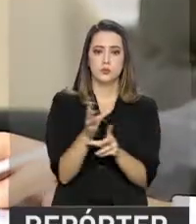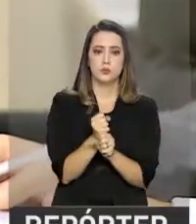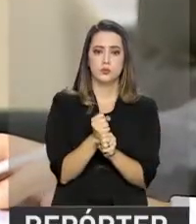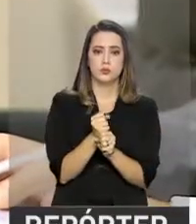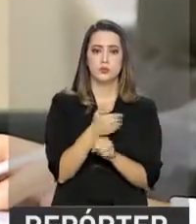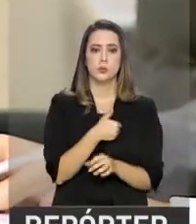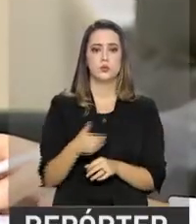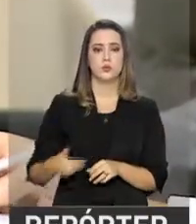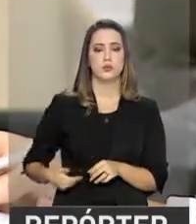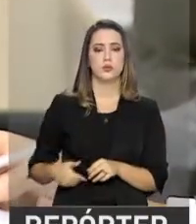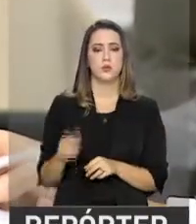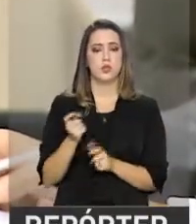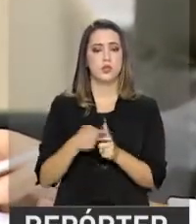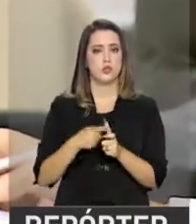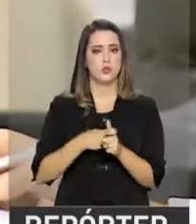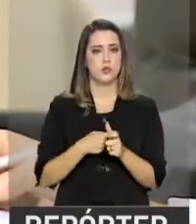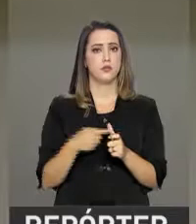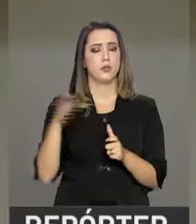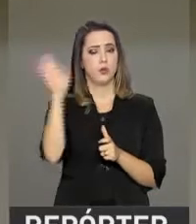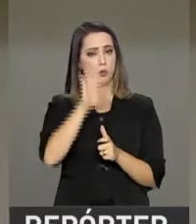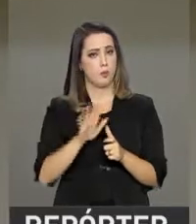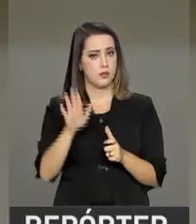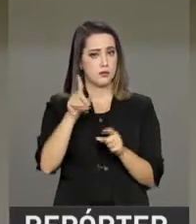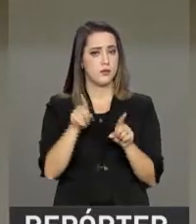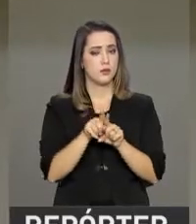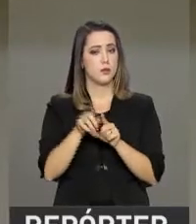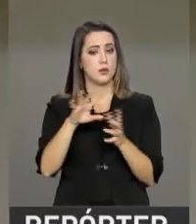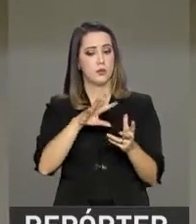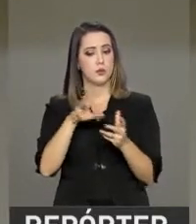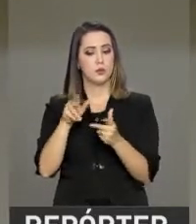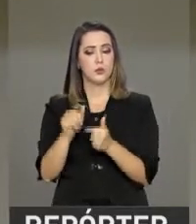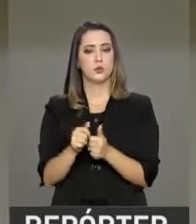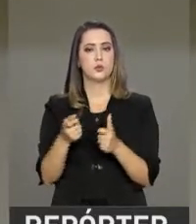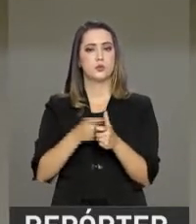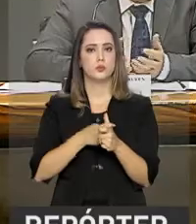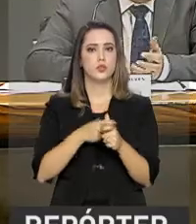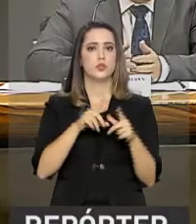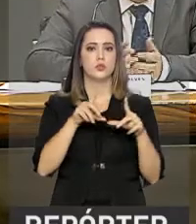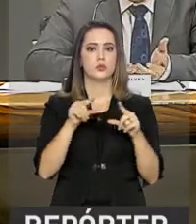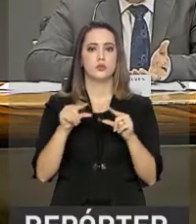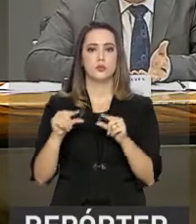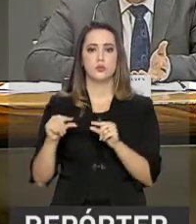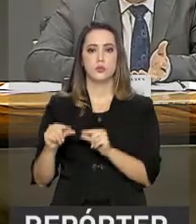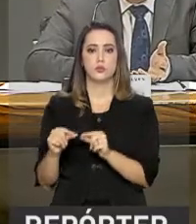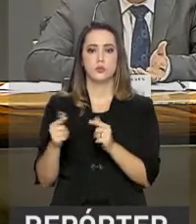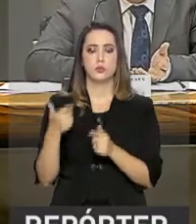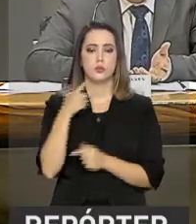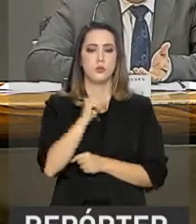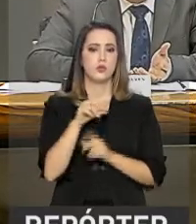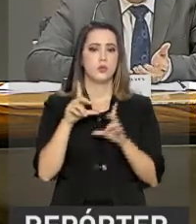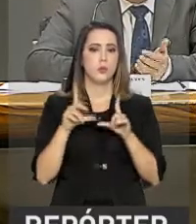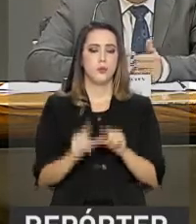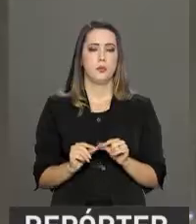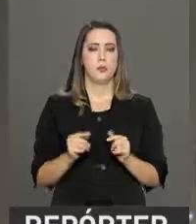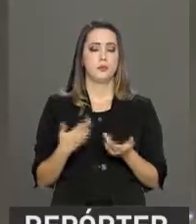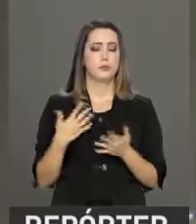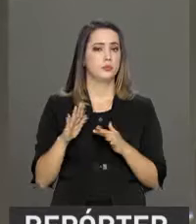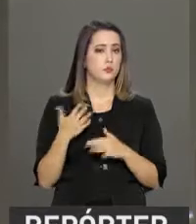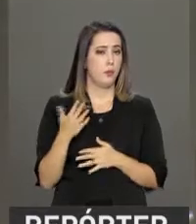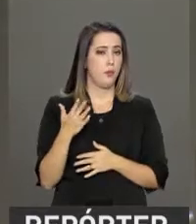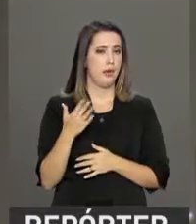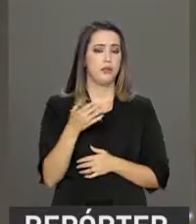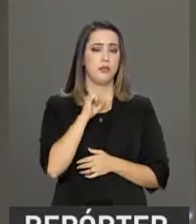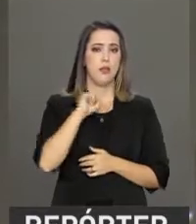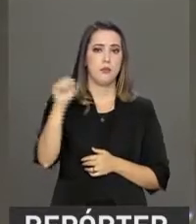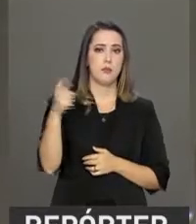e externas do país. Segundo o Tesouro, o custo da dívida pública vem caindo e atingiu o menor nível desde